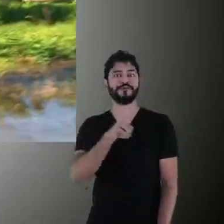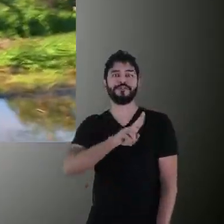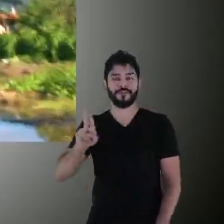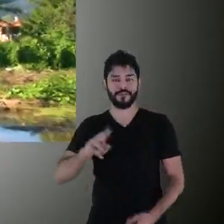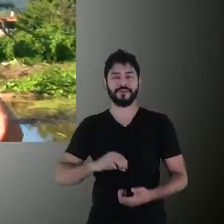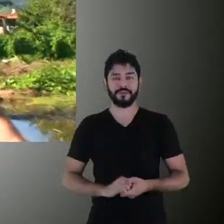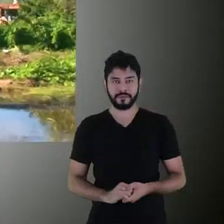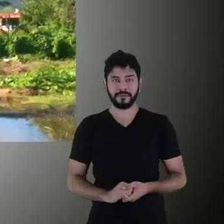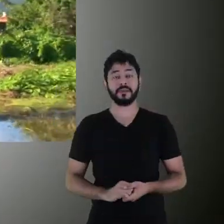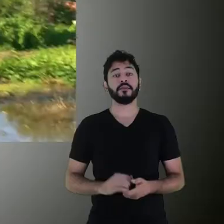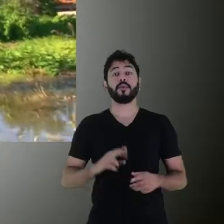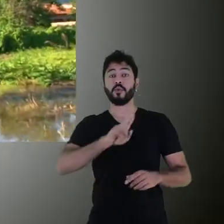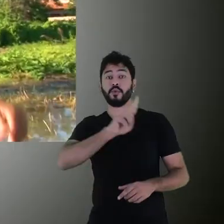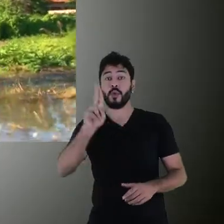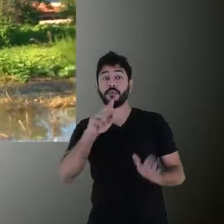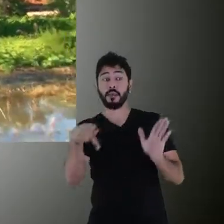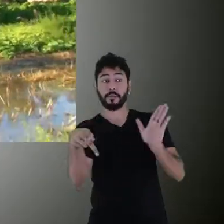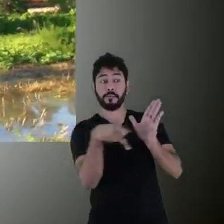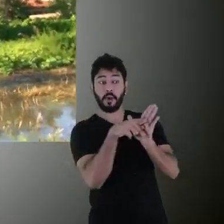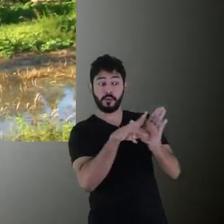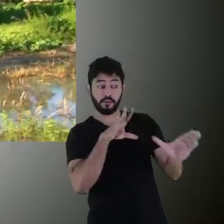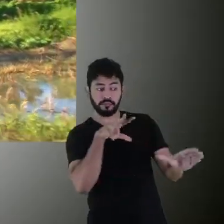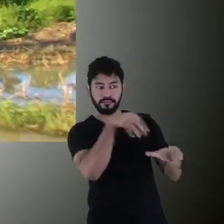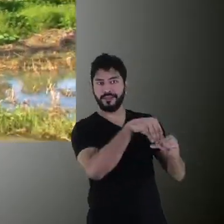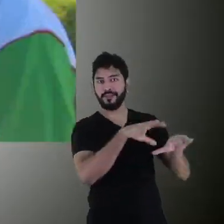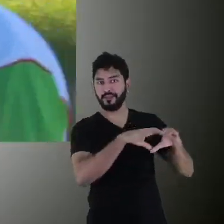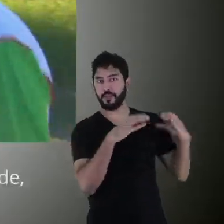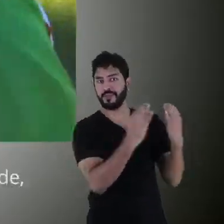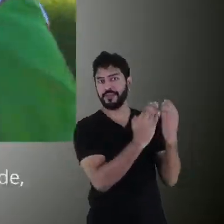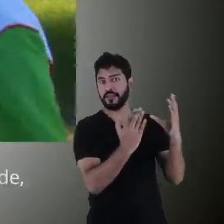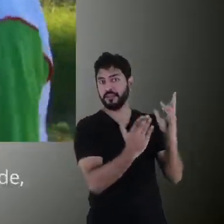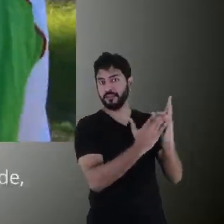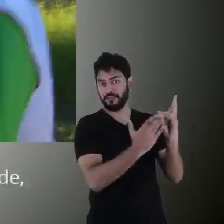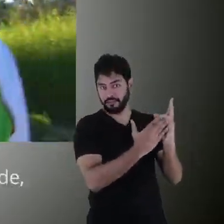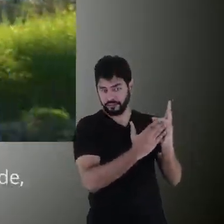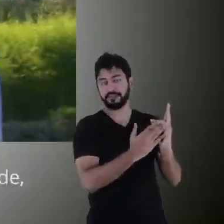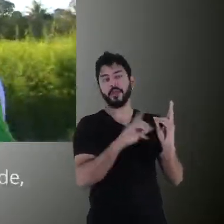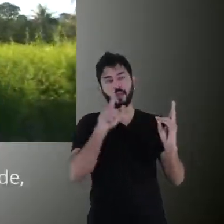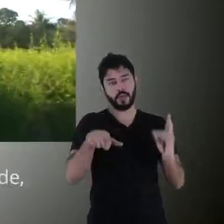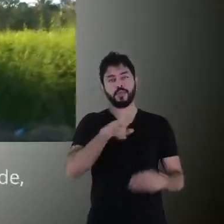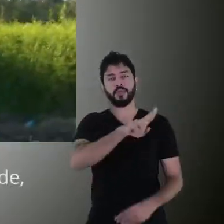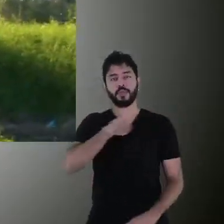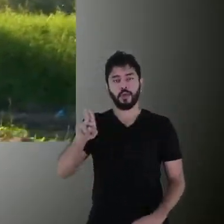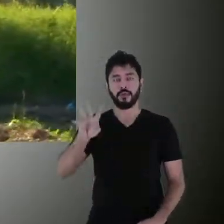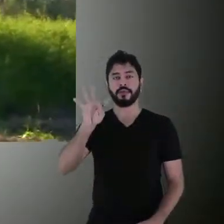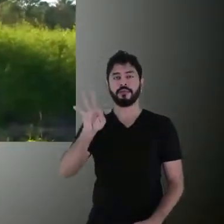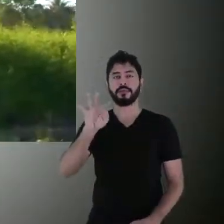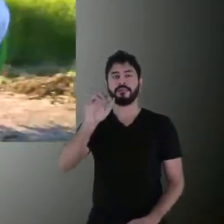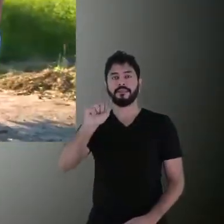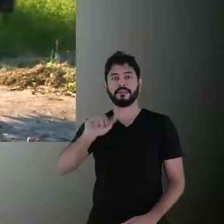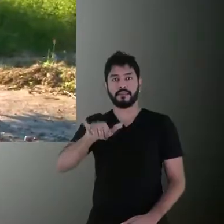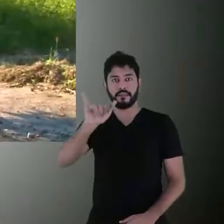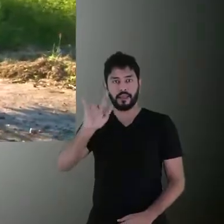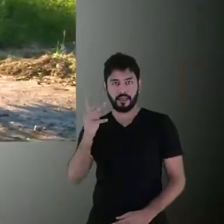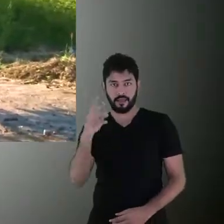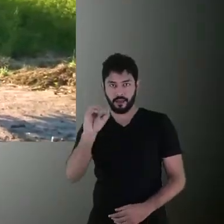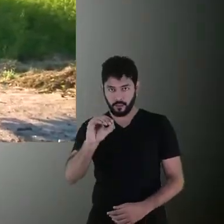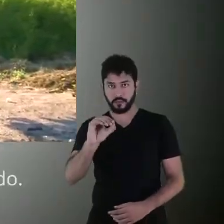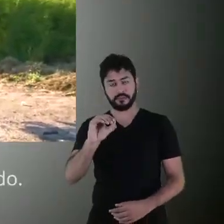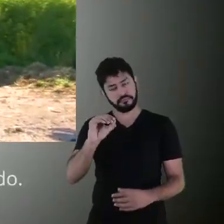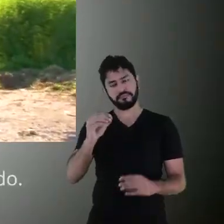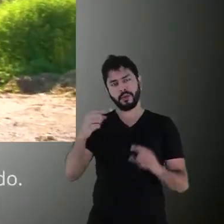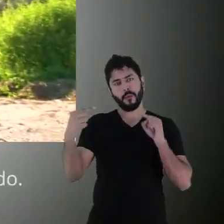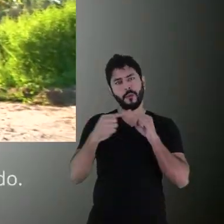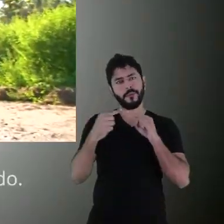nome. E esse nome, para minha comunidade, nem precisaria eu dizer que é para minha comunidade, mas eu vou me apresentar como Tairo,